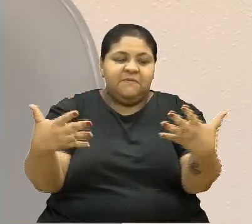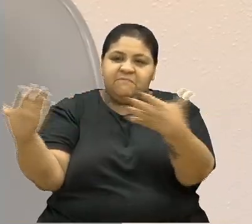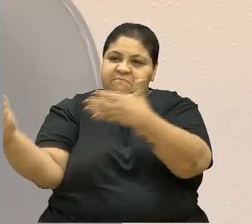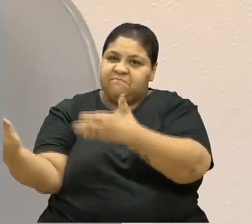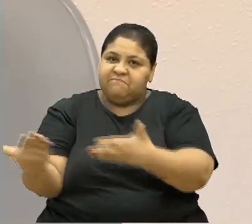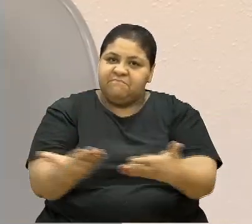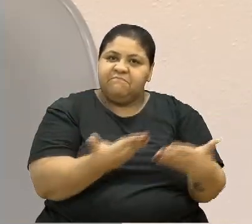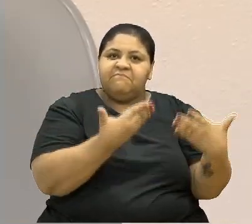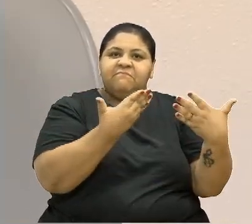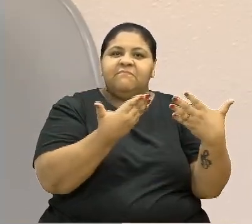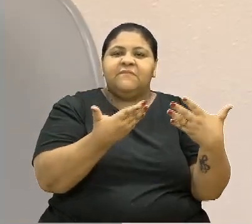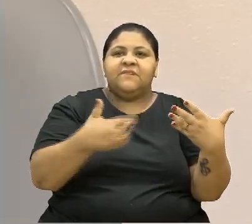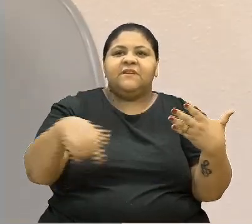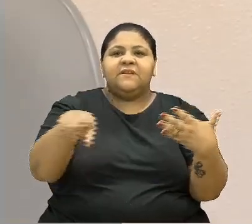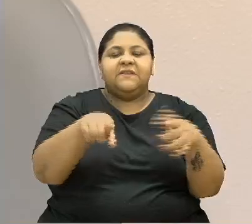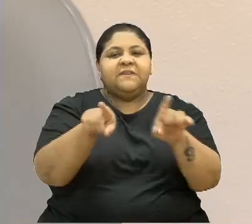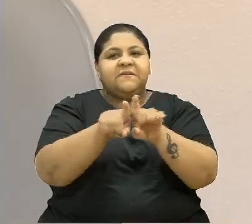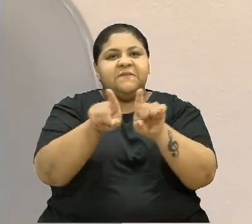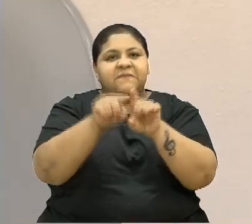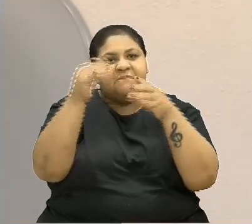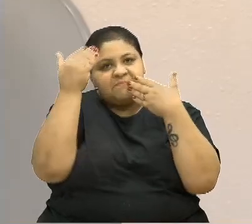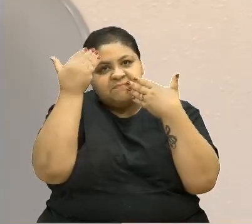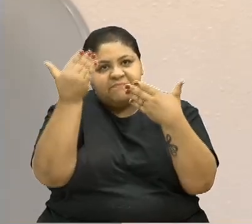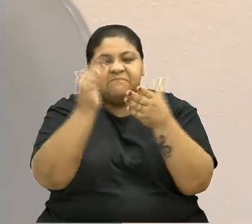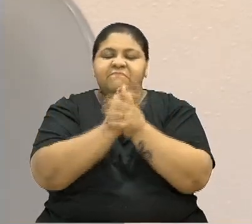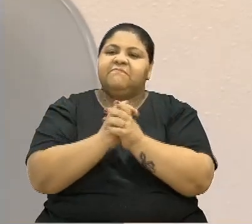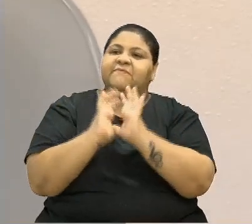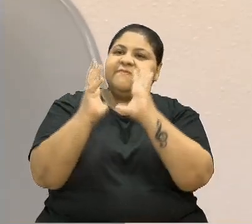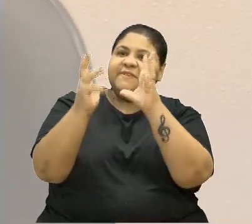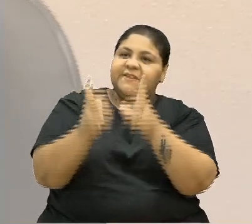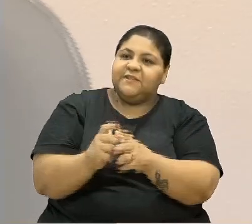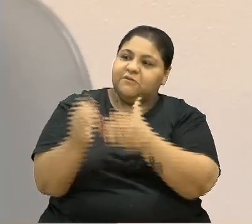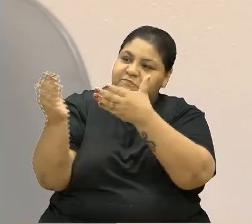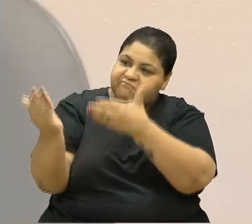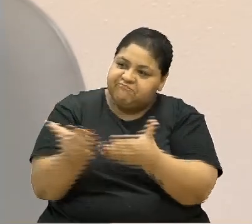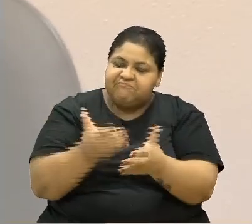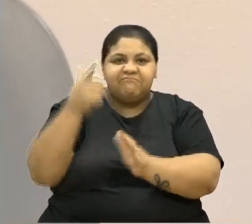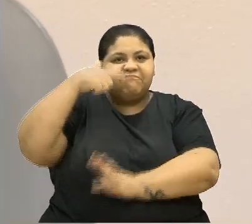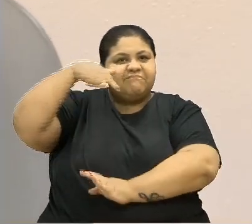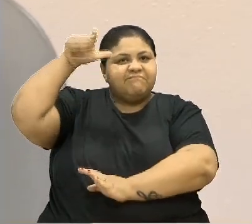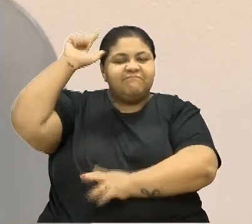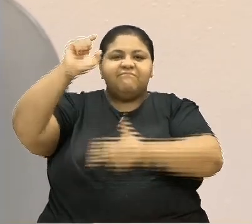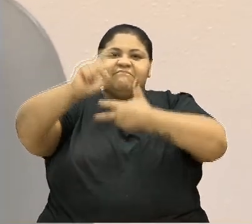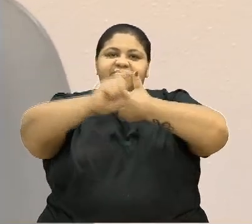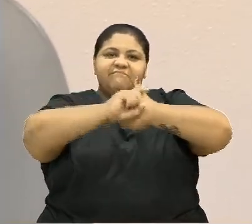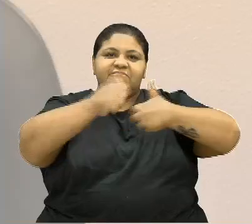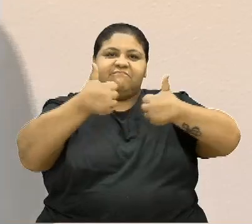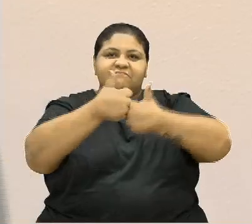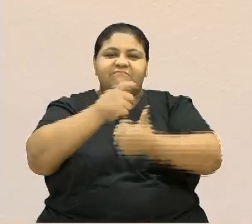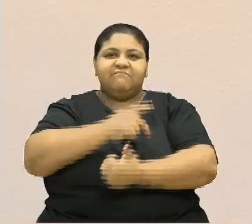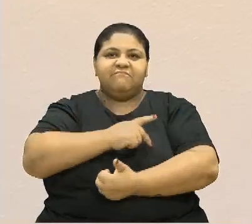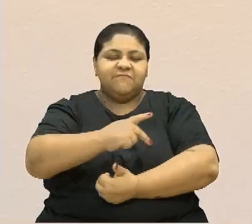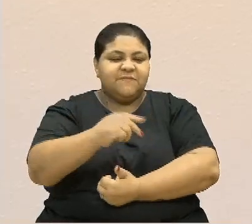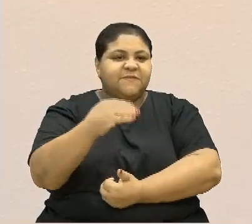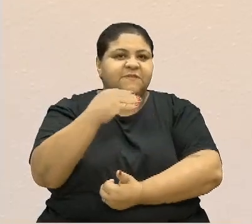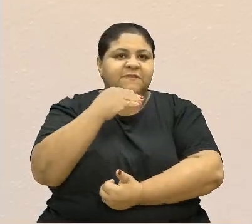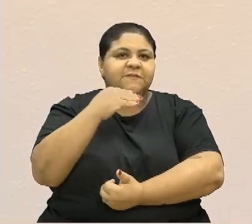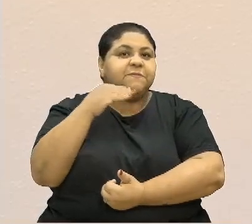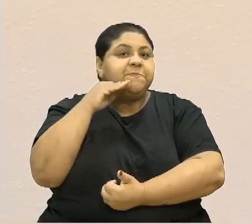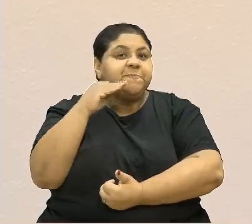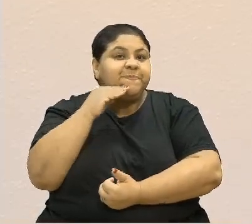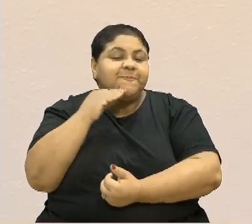recepção do Chico lá, a gente também agradece. E a todos os convidados, ontem a executiva, através do presidente Bortola,